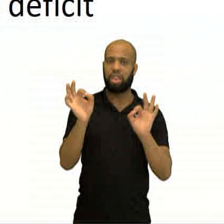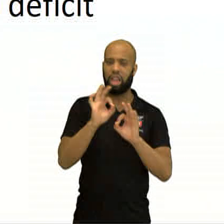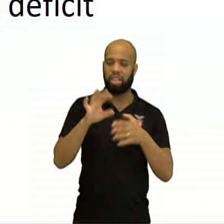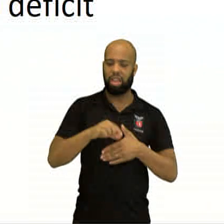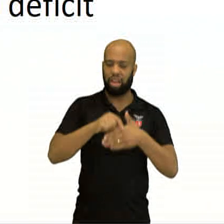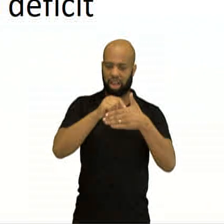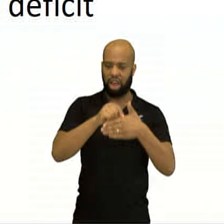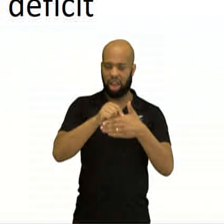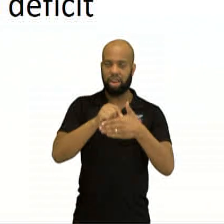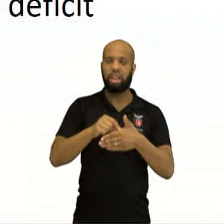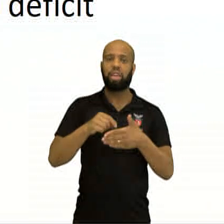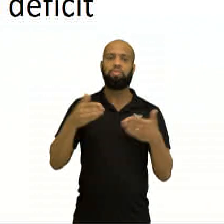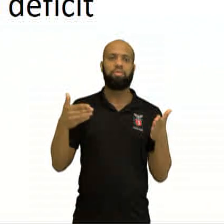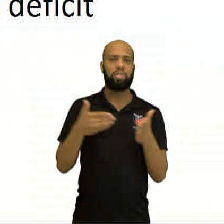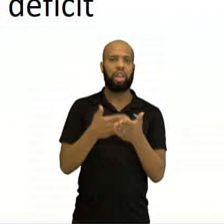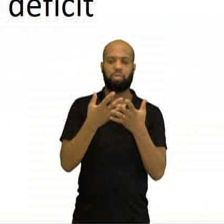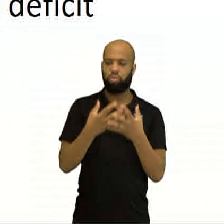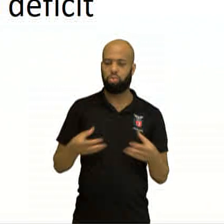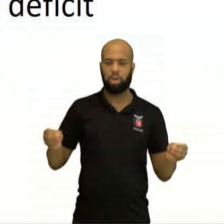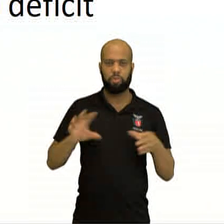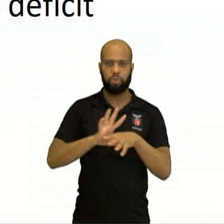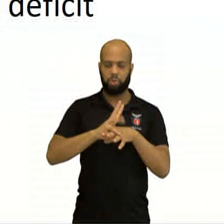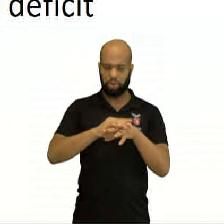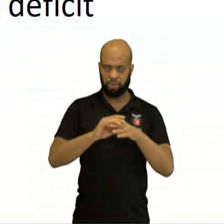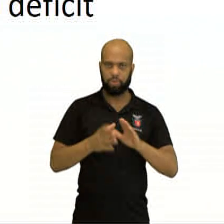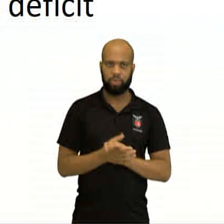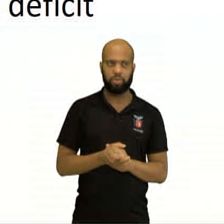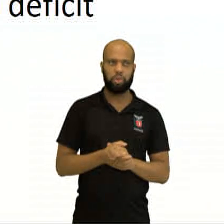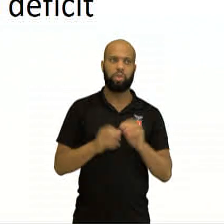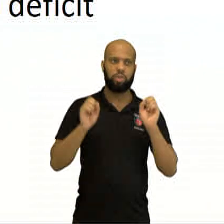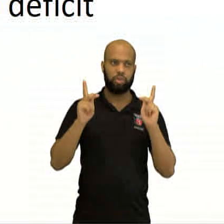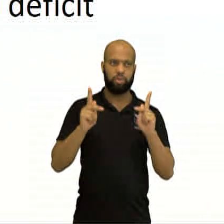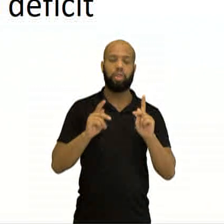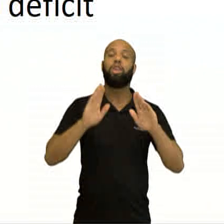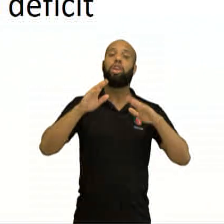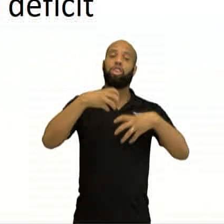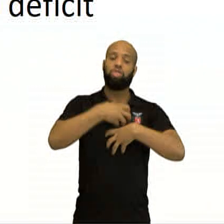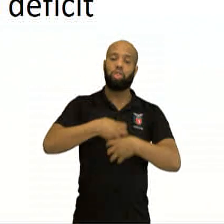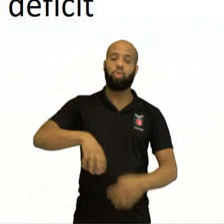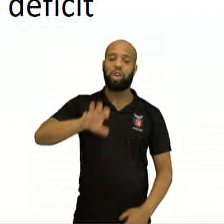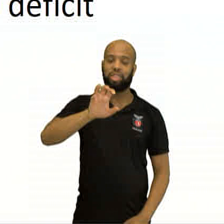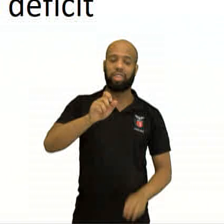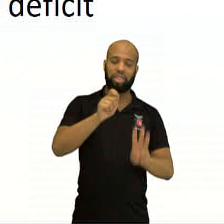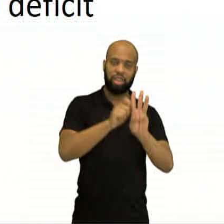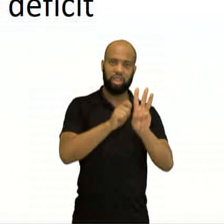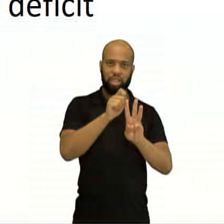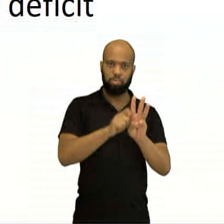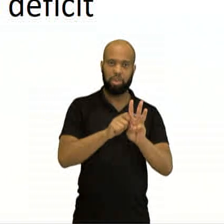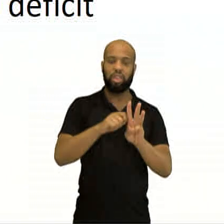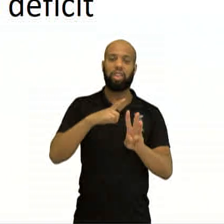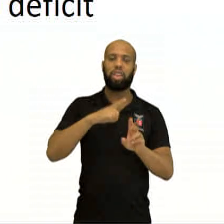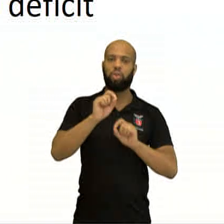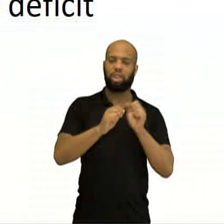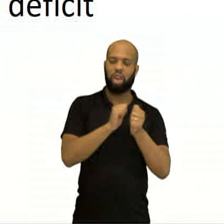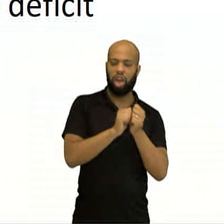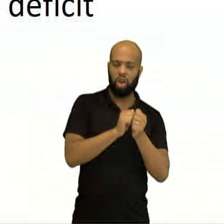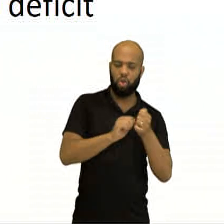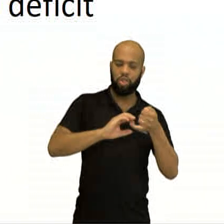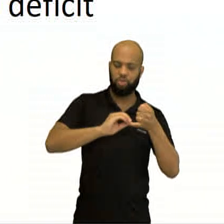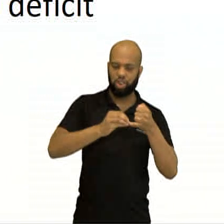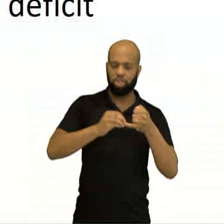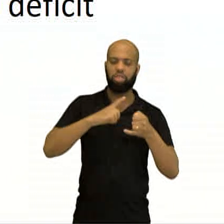e derivados até que essa peste fosse debelada. Muito bem. Assim, durante 3 meses, arroz,